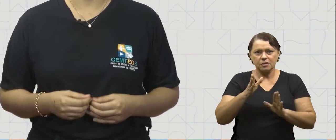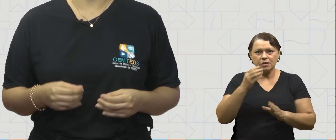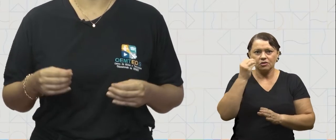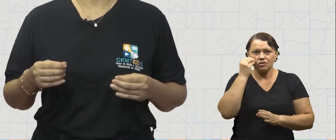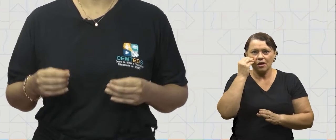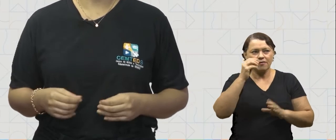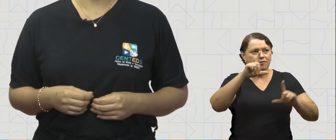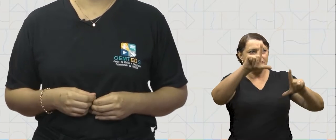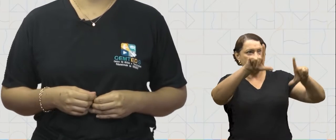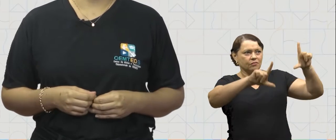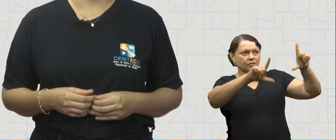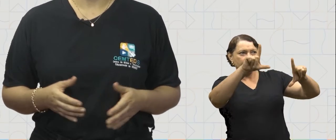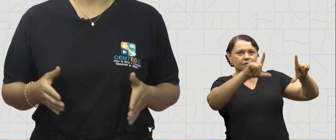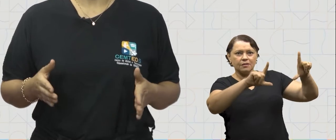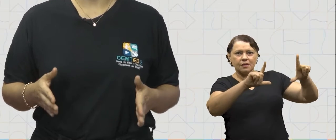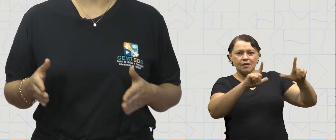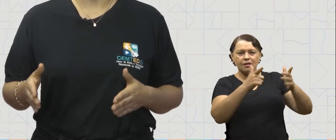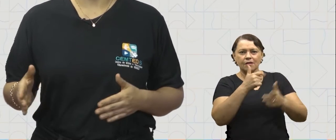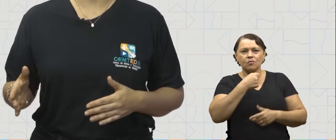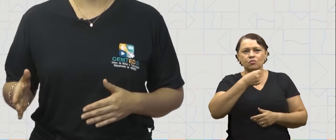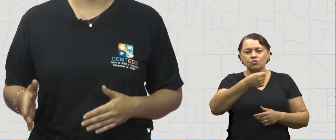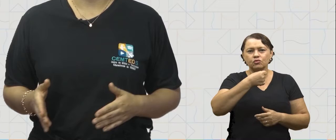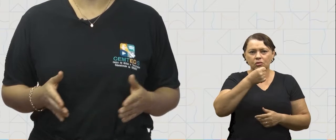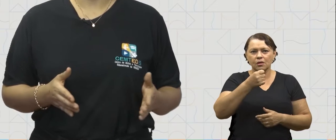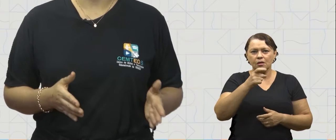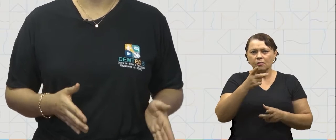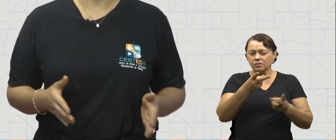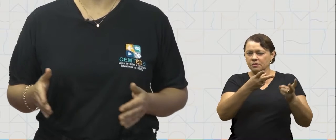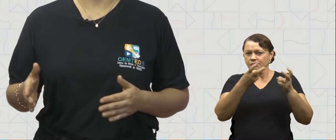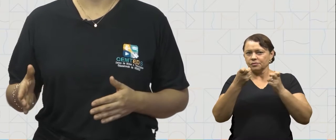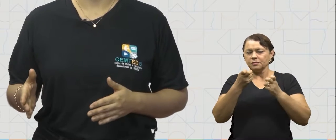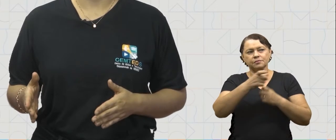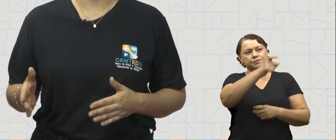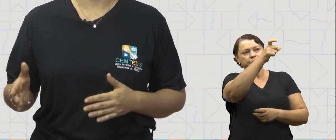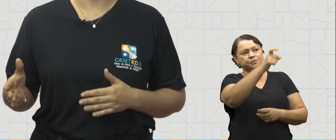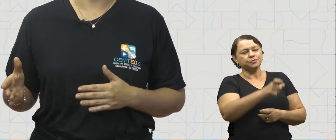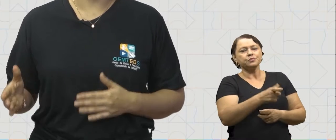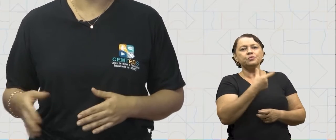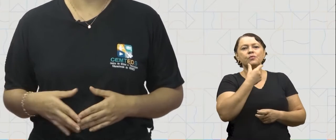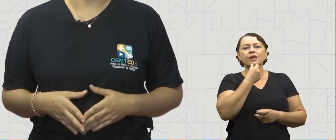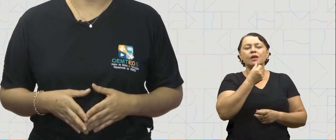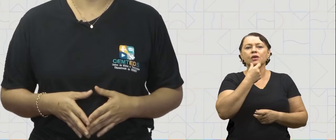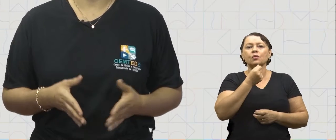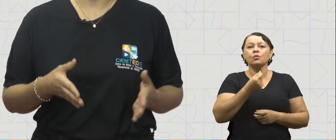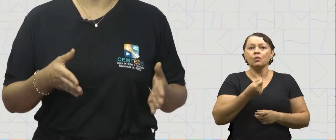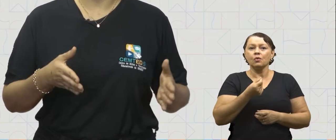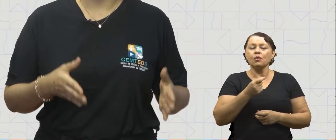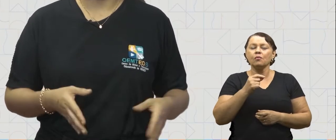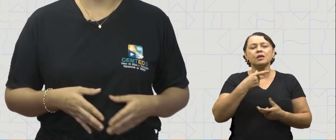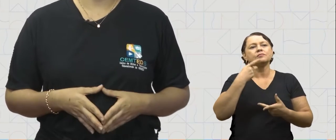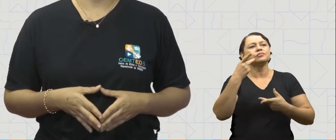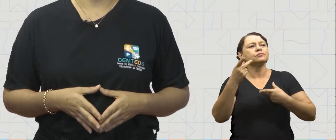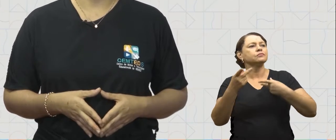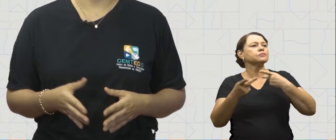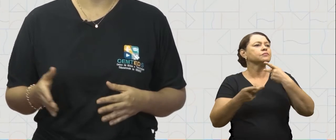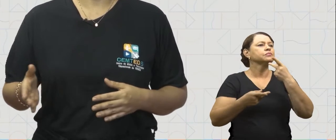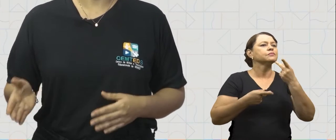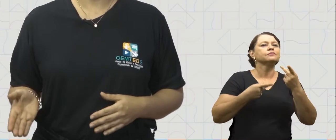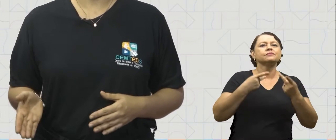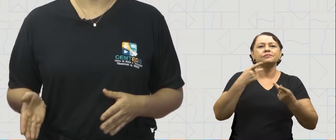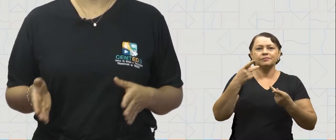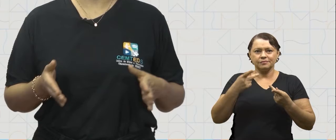um jornal televisivo, deve ter observado que o apresentador do noticiário fala a